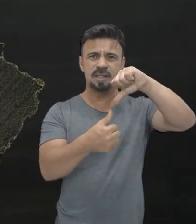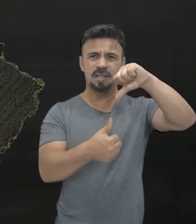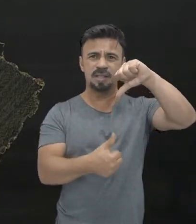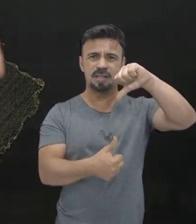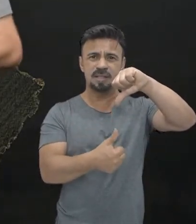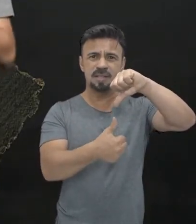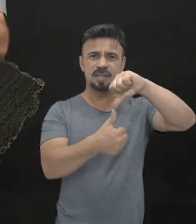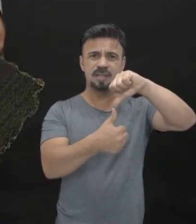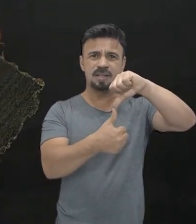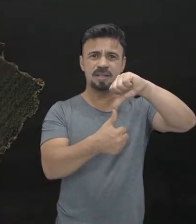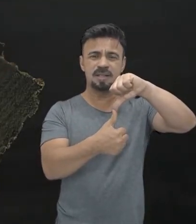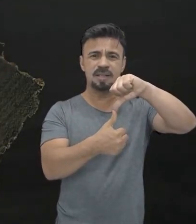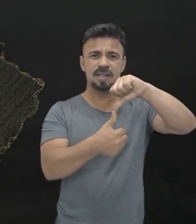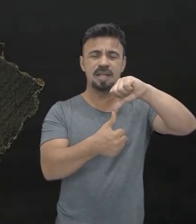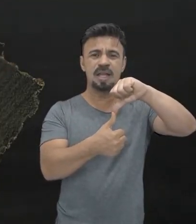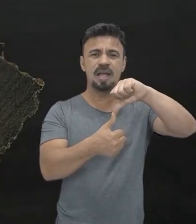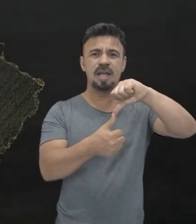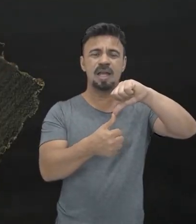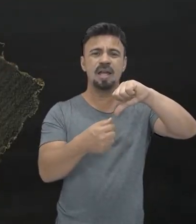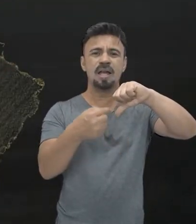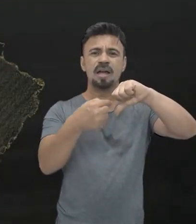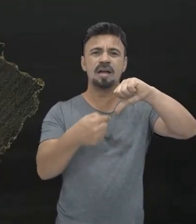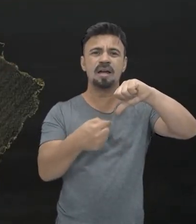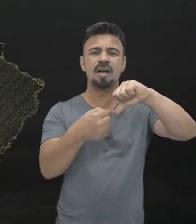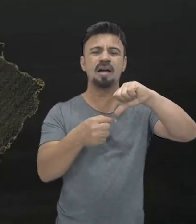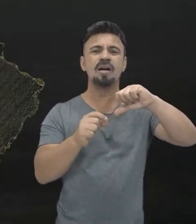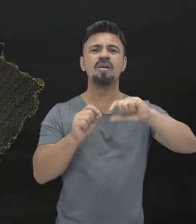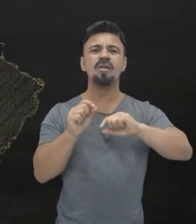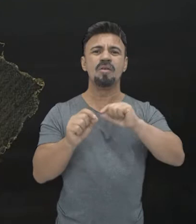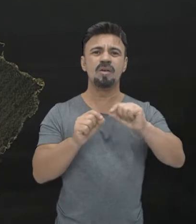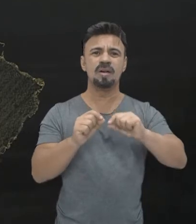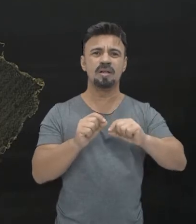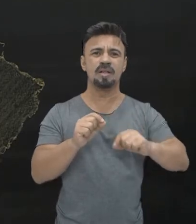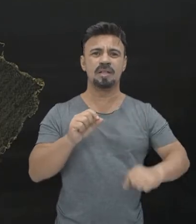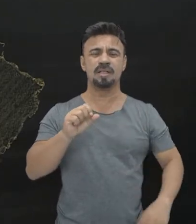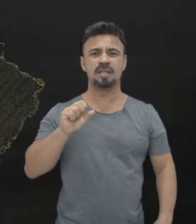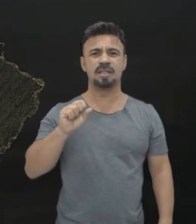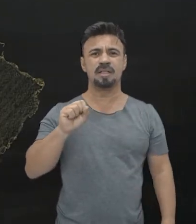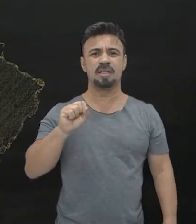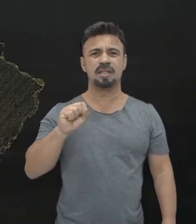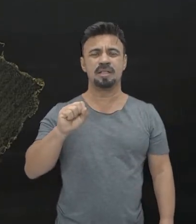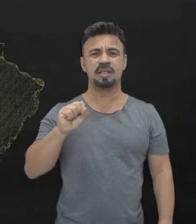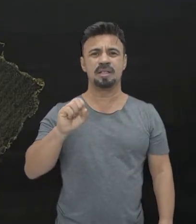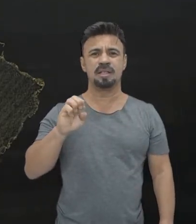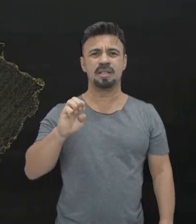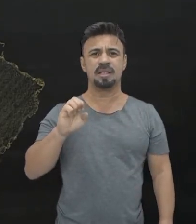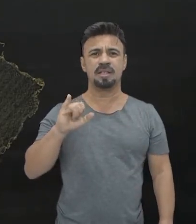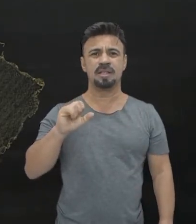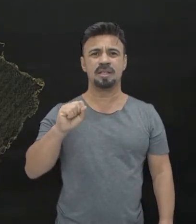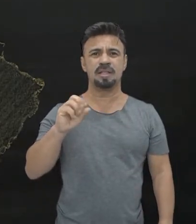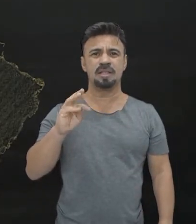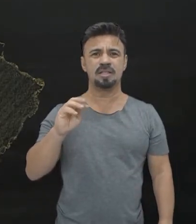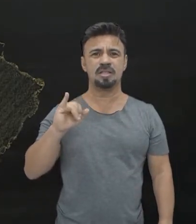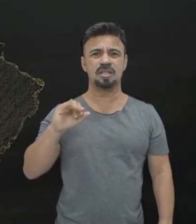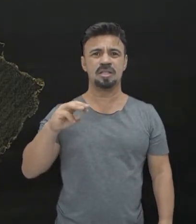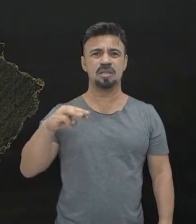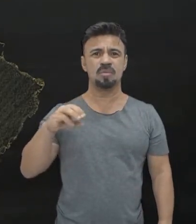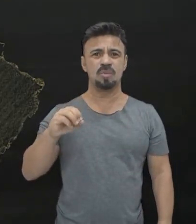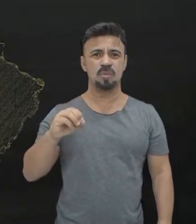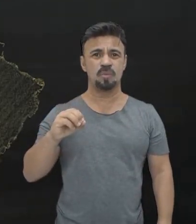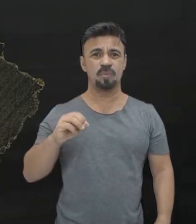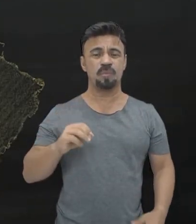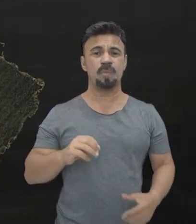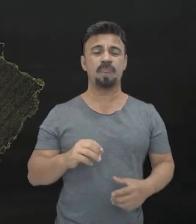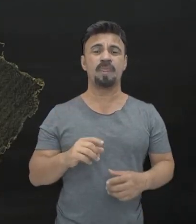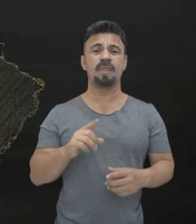porções de terra, nós chamamos esse acidente geográfico de istmo. Uma pequena faixa.